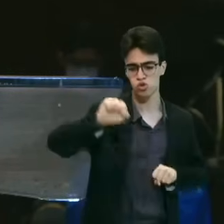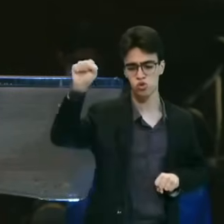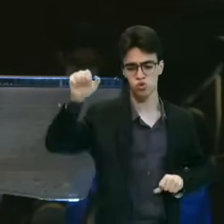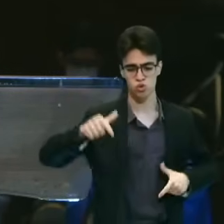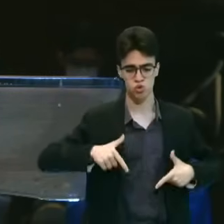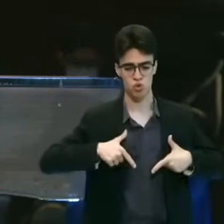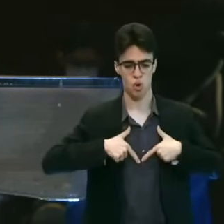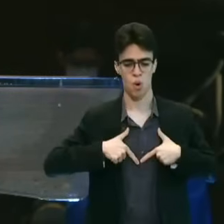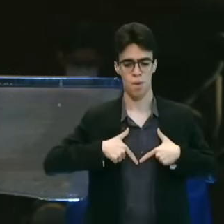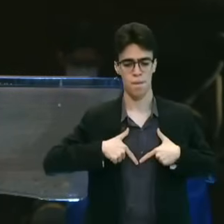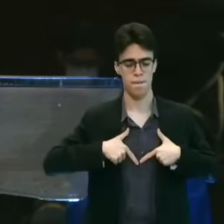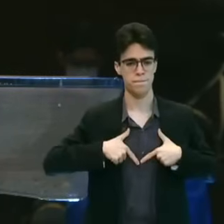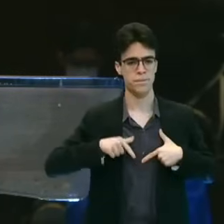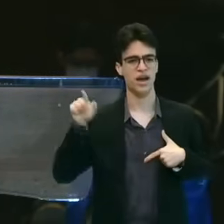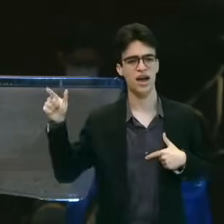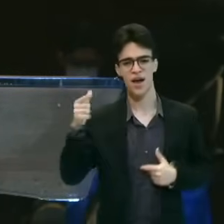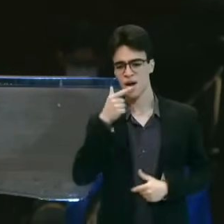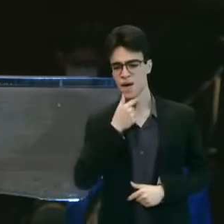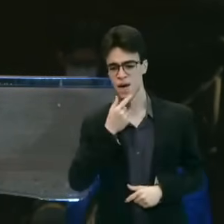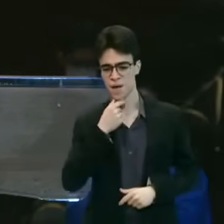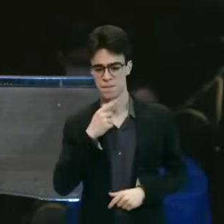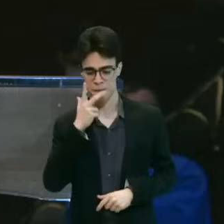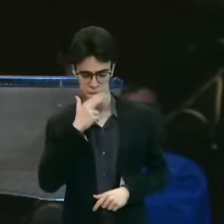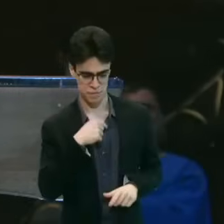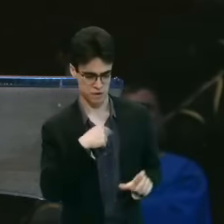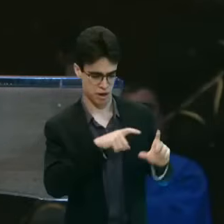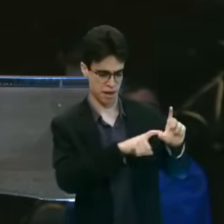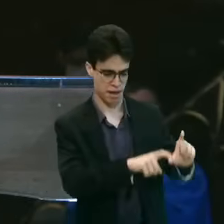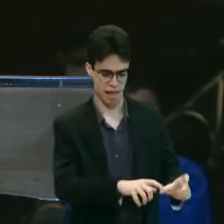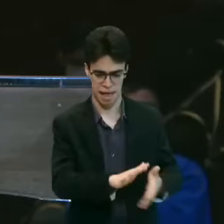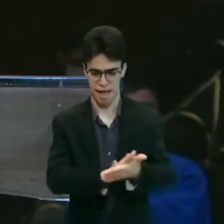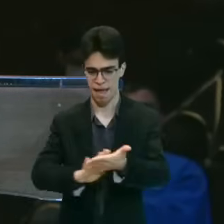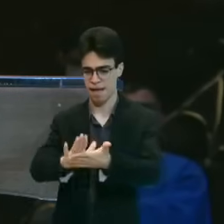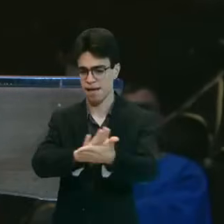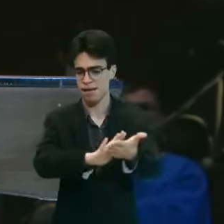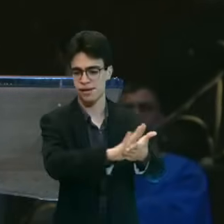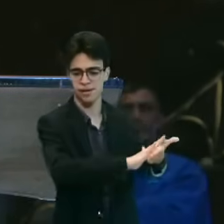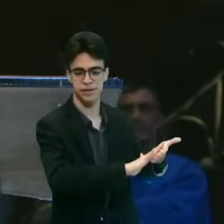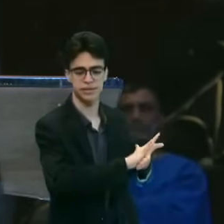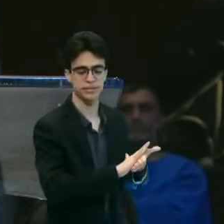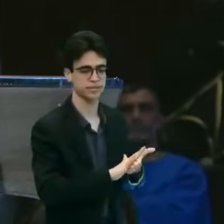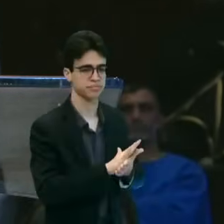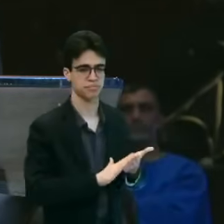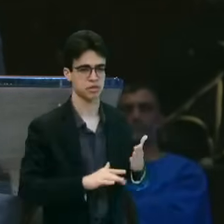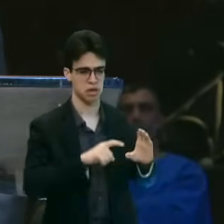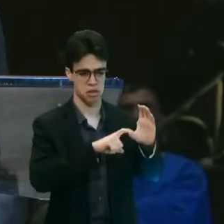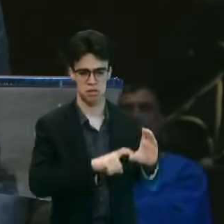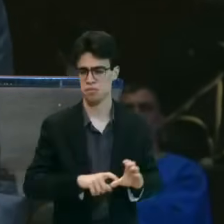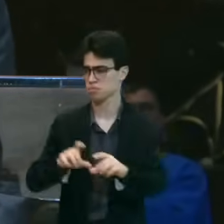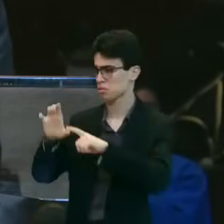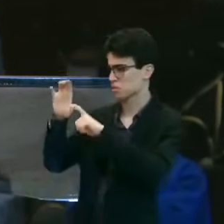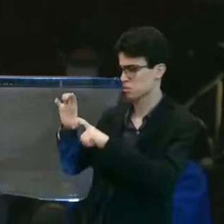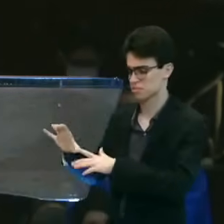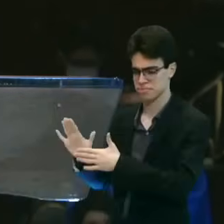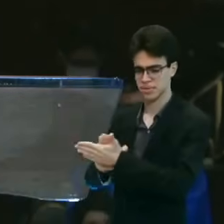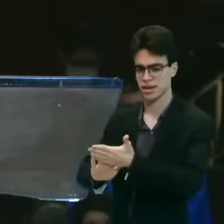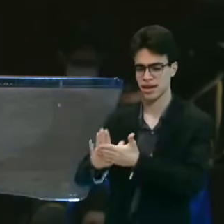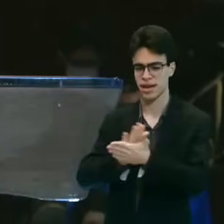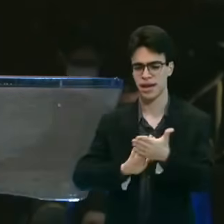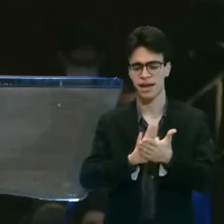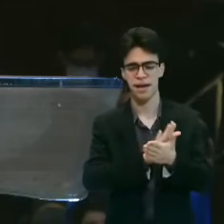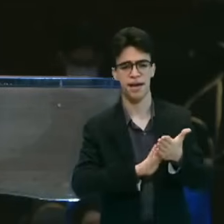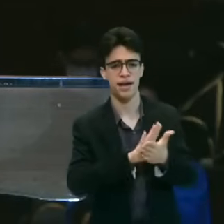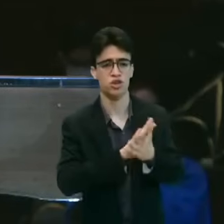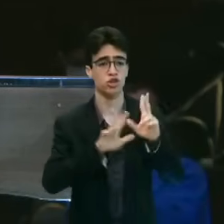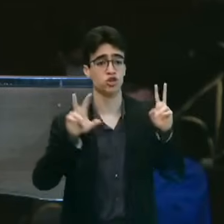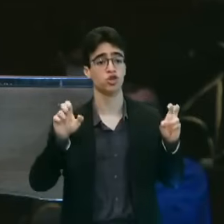que era aquele homem que não devia nada nem a ninguém, nem à sociedade, nem a Deus, nem a ninguém, com